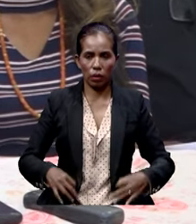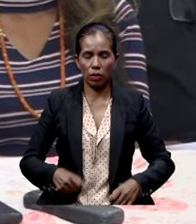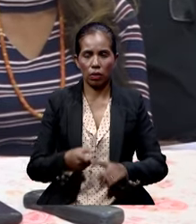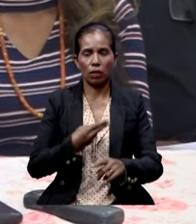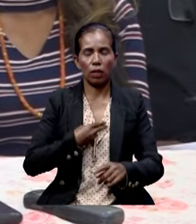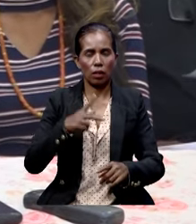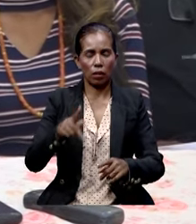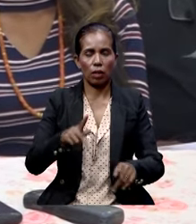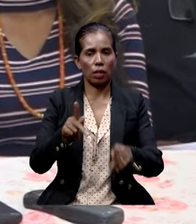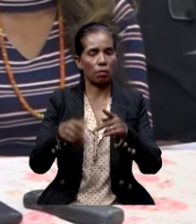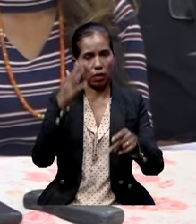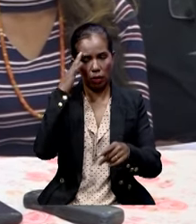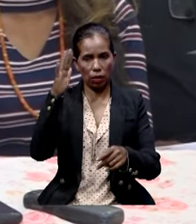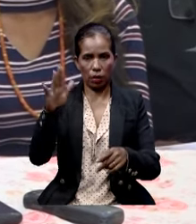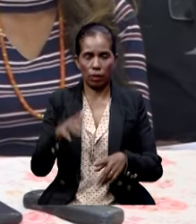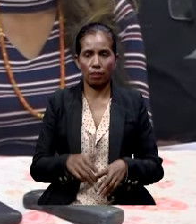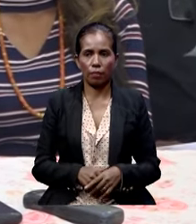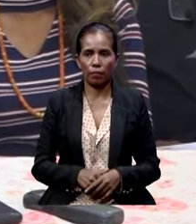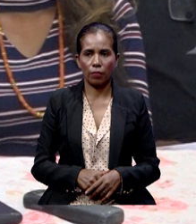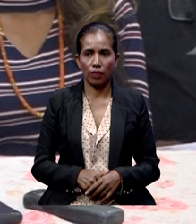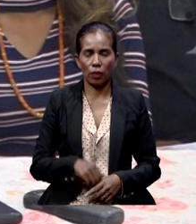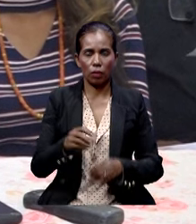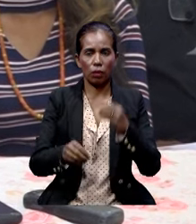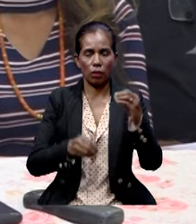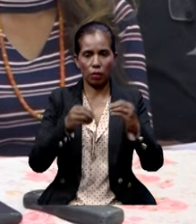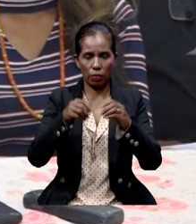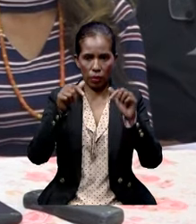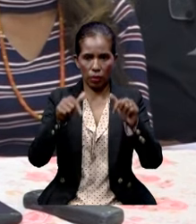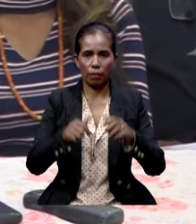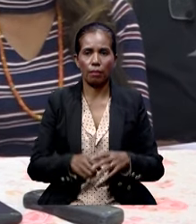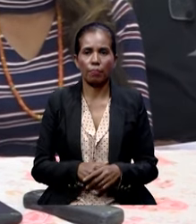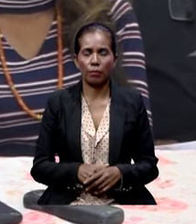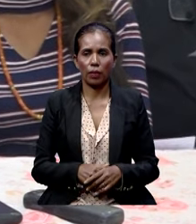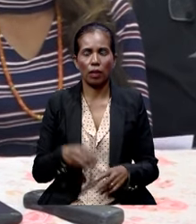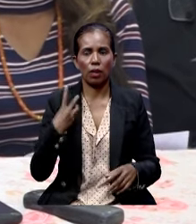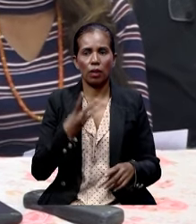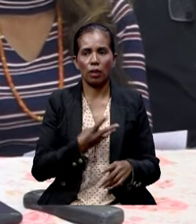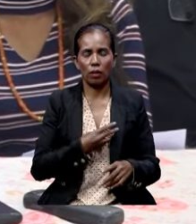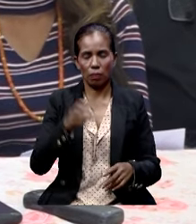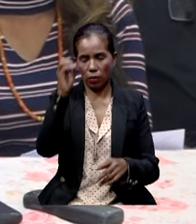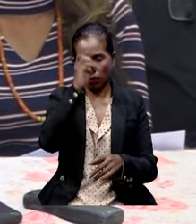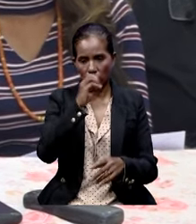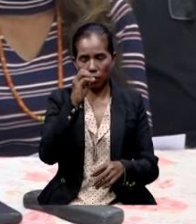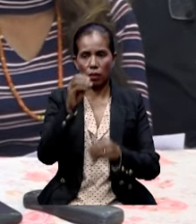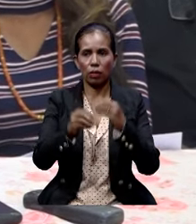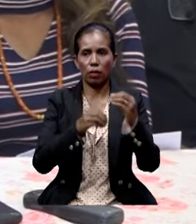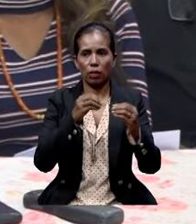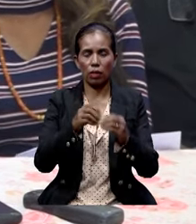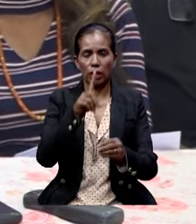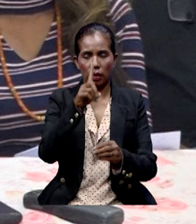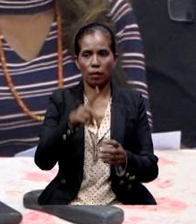ema desconhecido nian relaciona o situação ida ne tuir amni observação kata